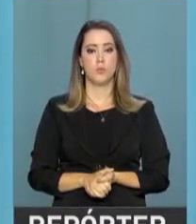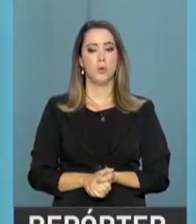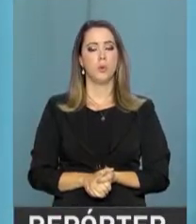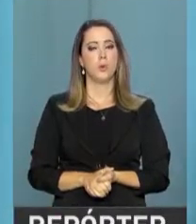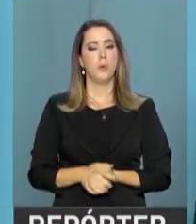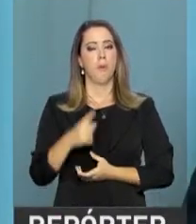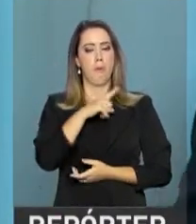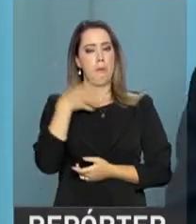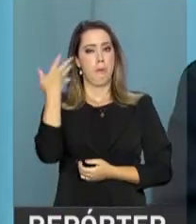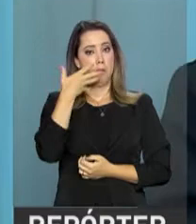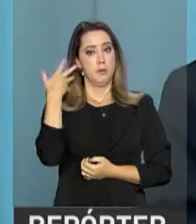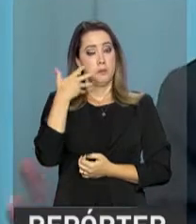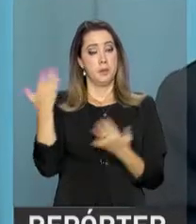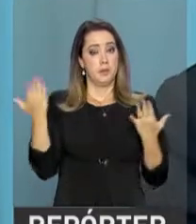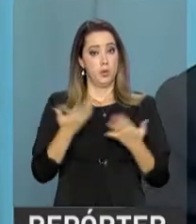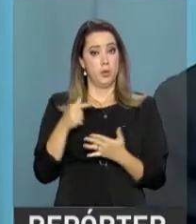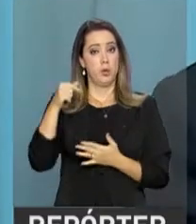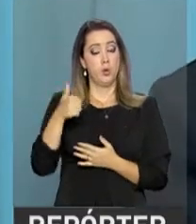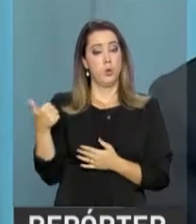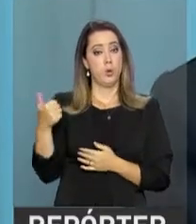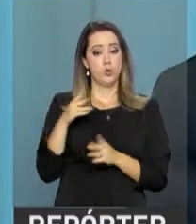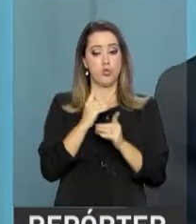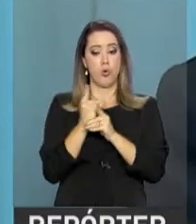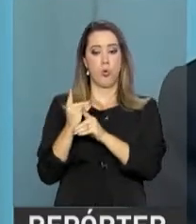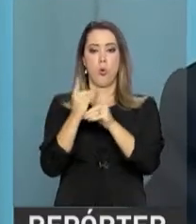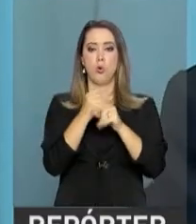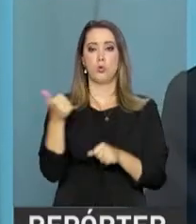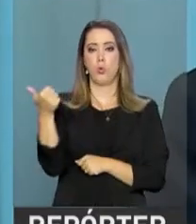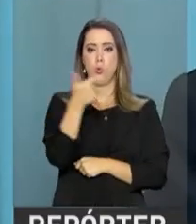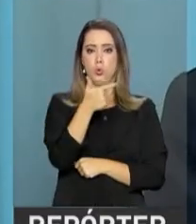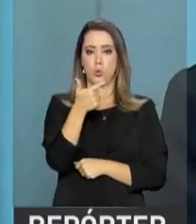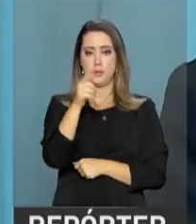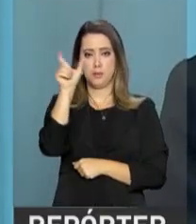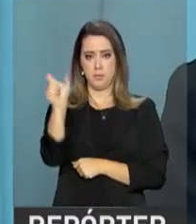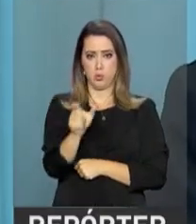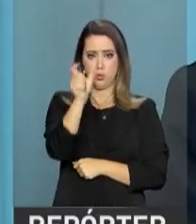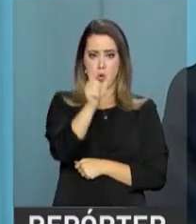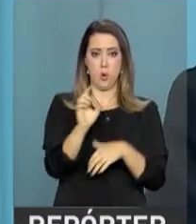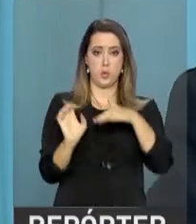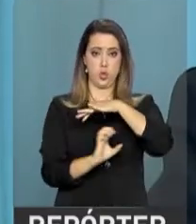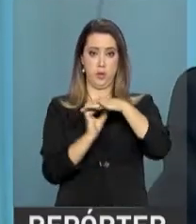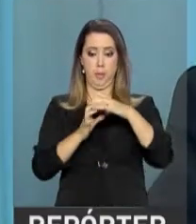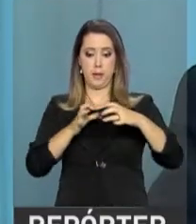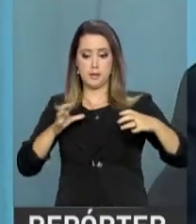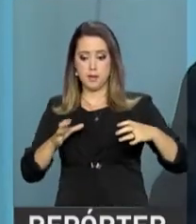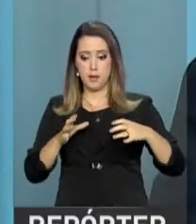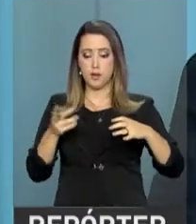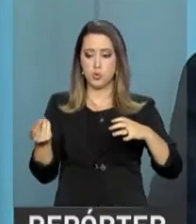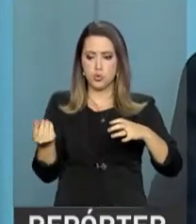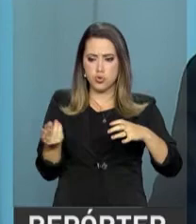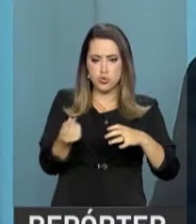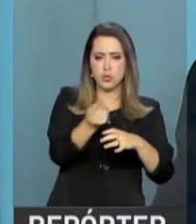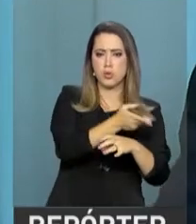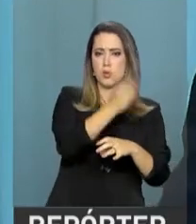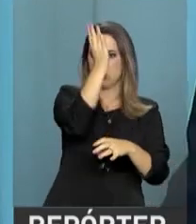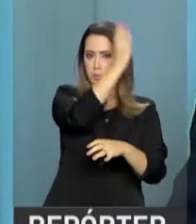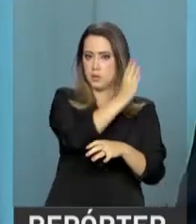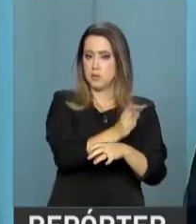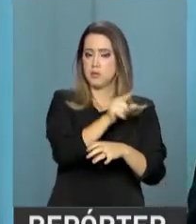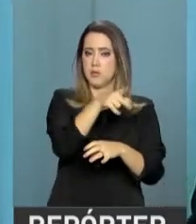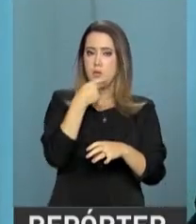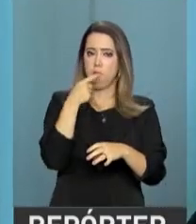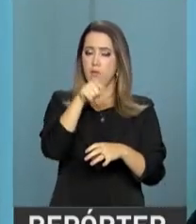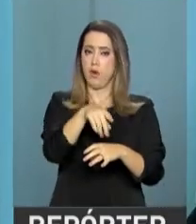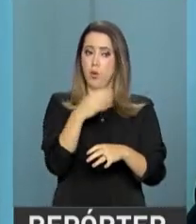presidentes de grandes empresas que investem no brasil e que foram comunicar me que em